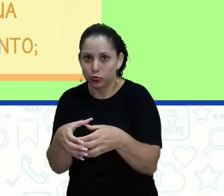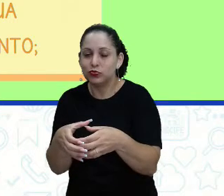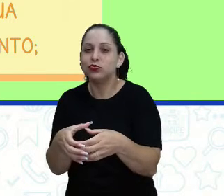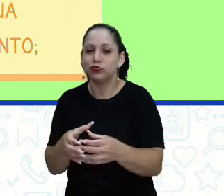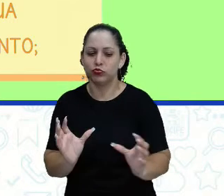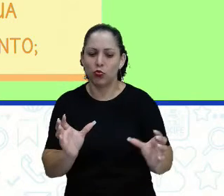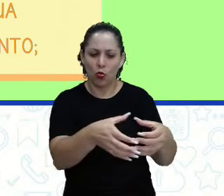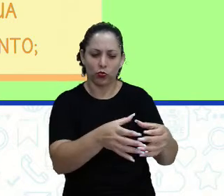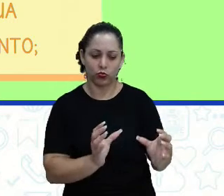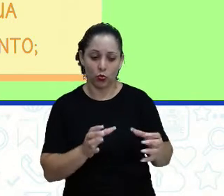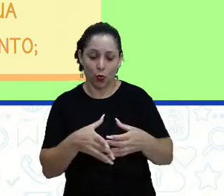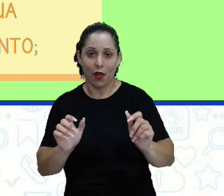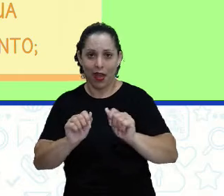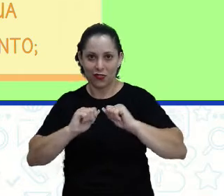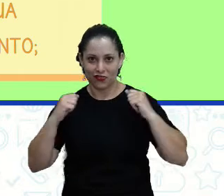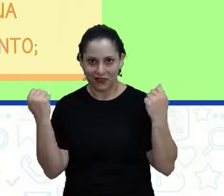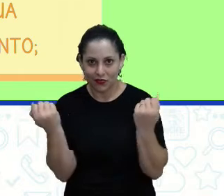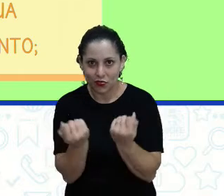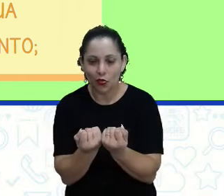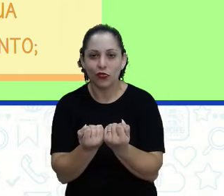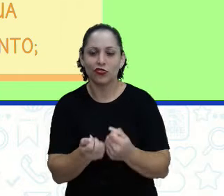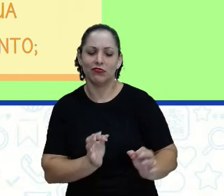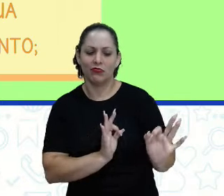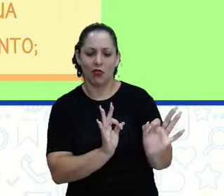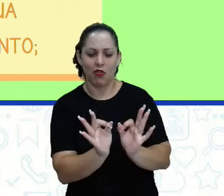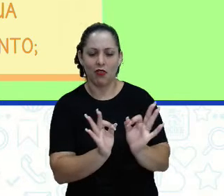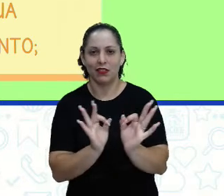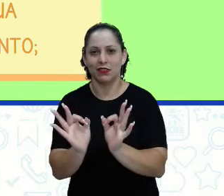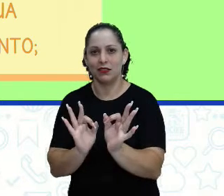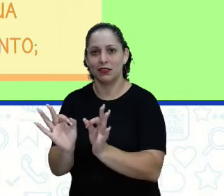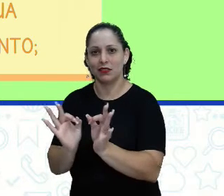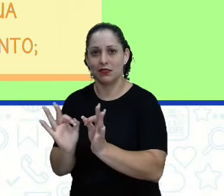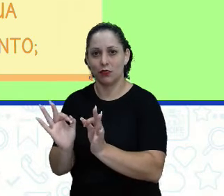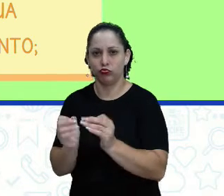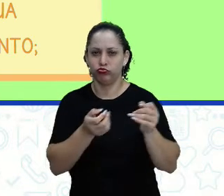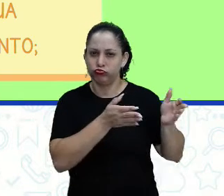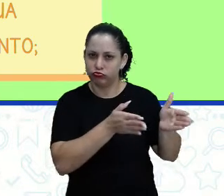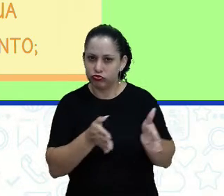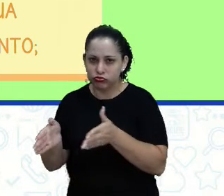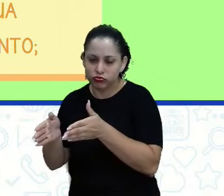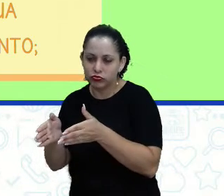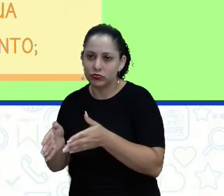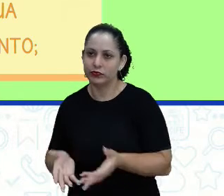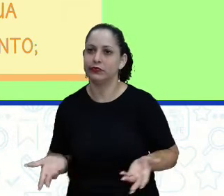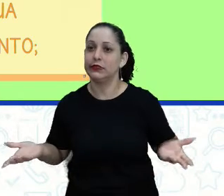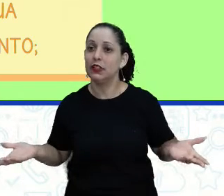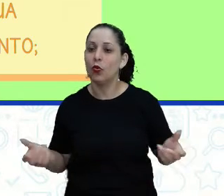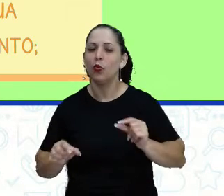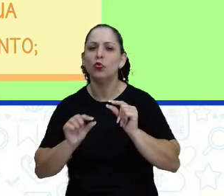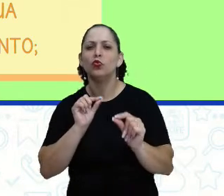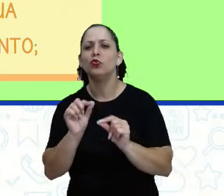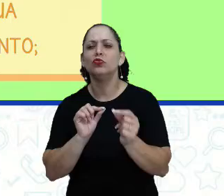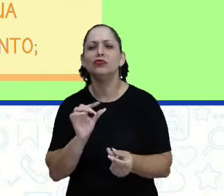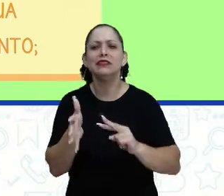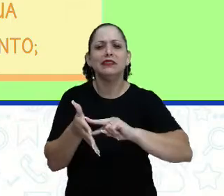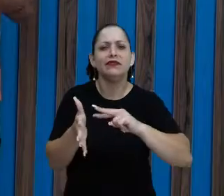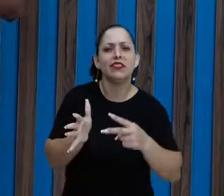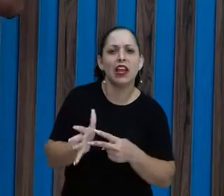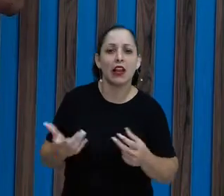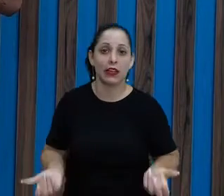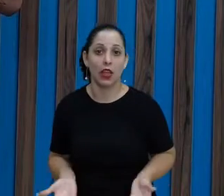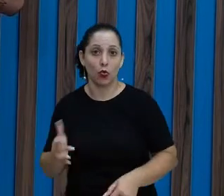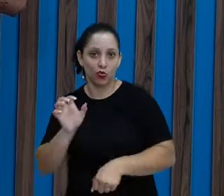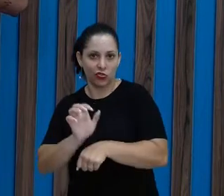dirigentes e associações quanto à sua organização e funcionamento. Então, ó, o Estado ele tem que